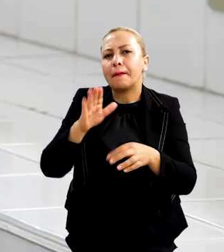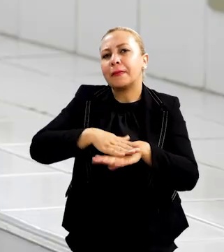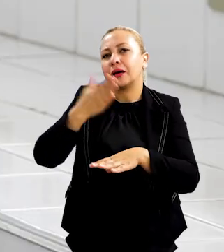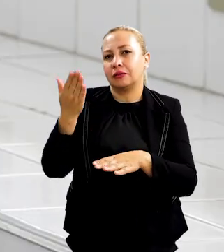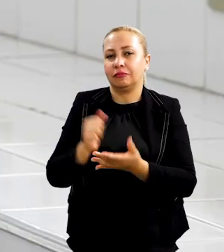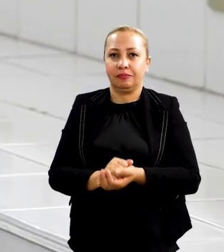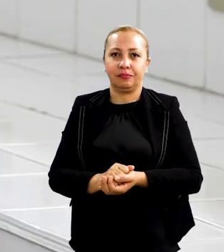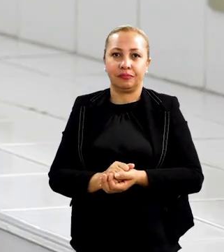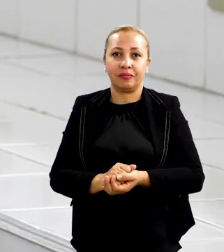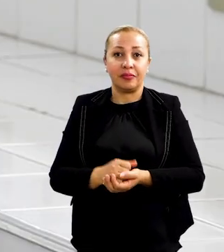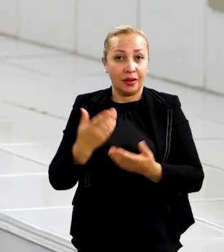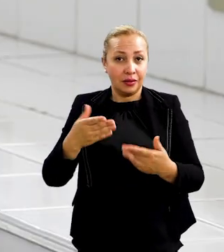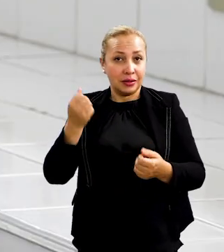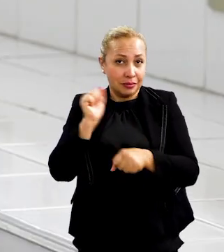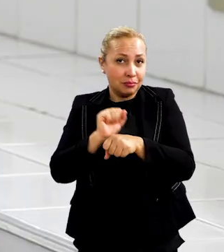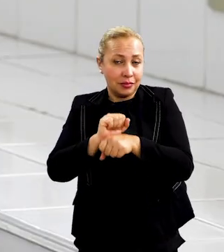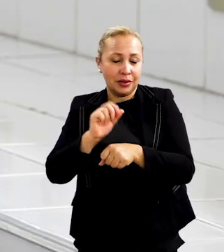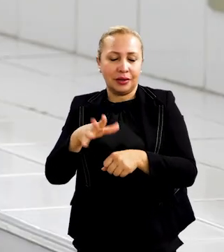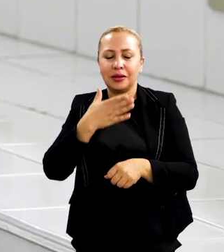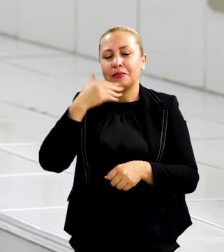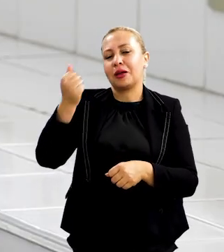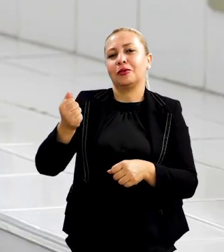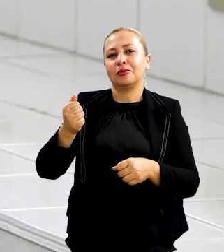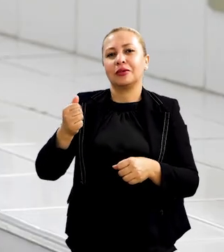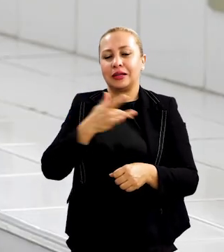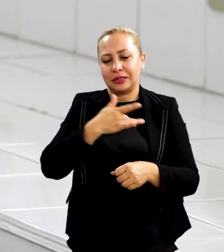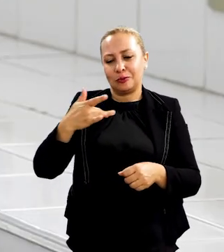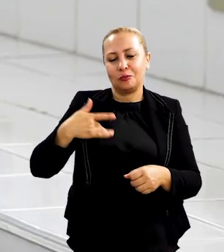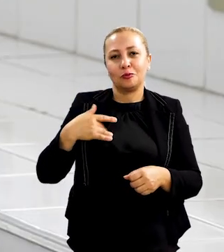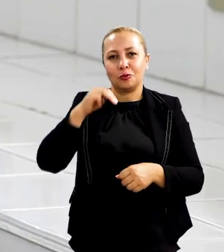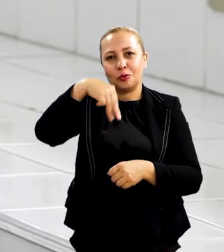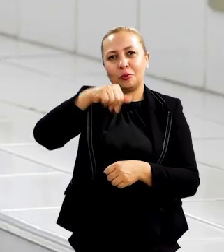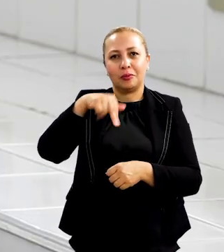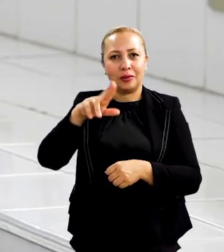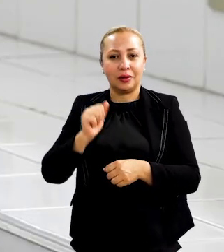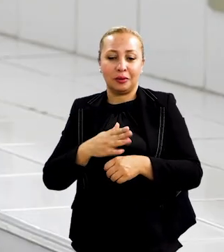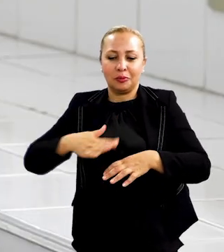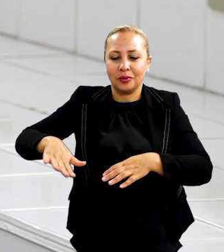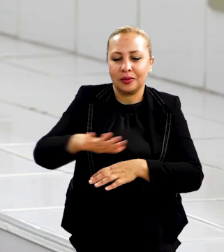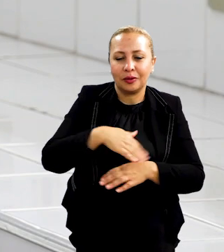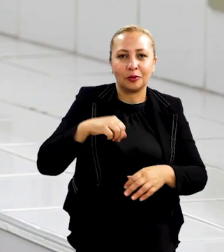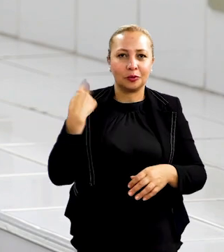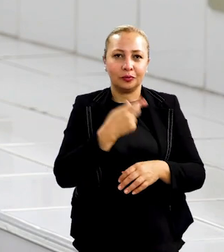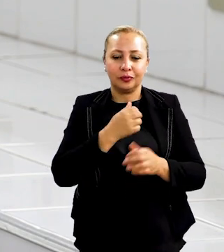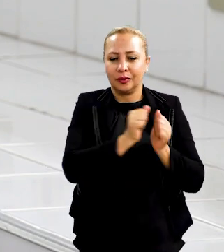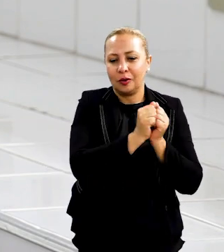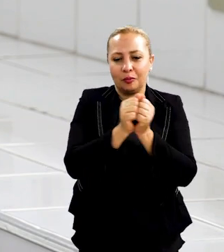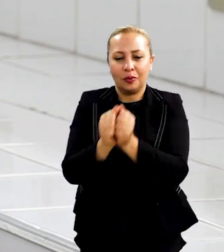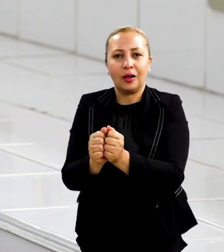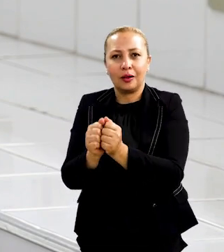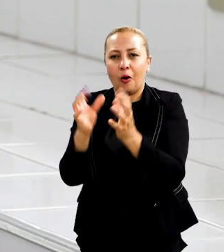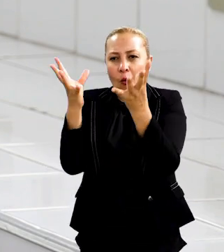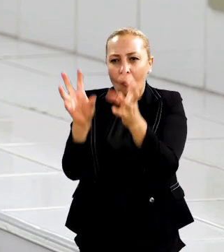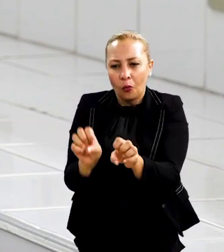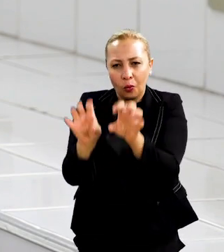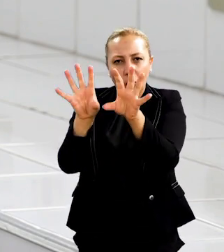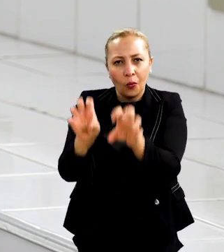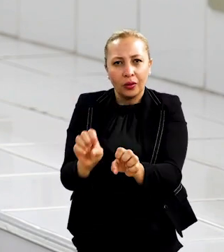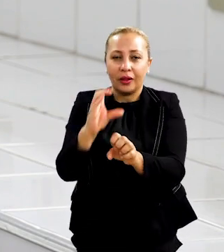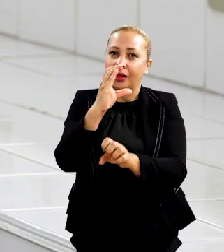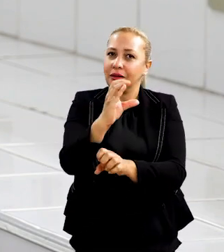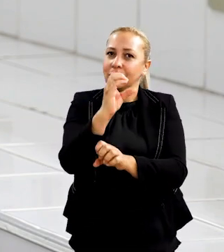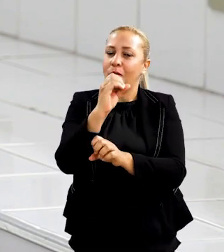projeto, a gente espera que de fato o manguezal se recupere. Nesses primeiros resultados que a gente tem da área, a gente tem acompanhado um acúmulo de carbono no